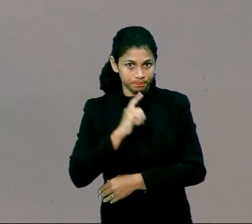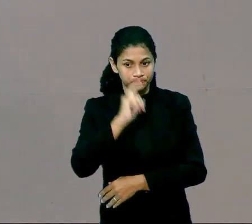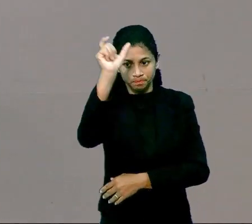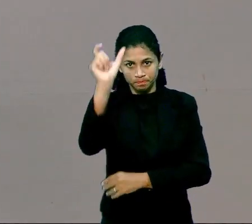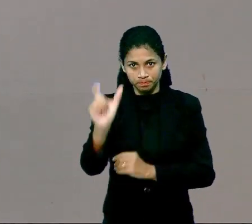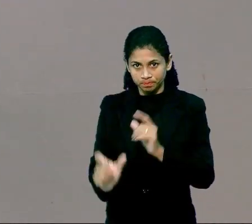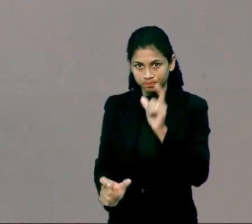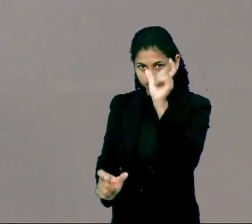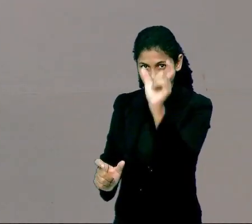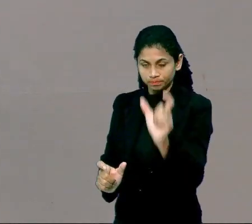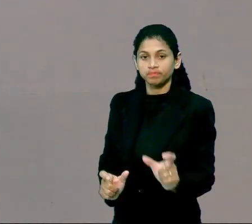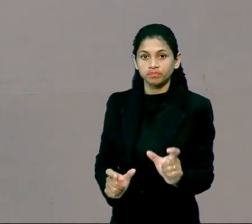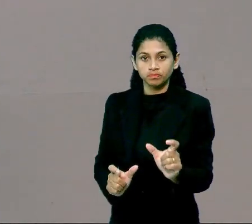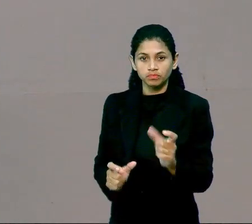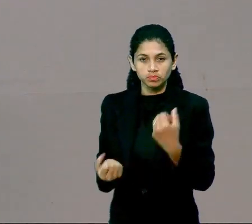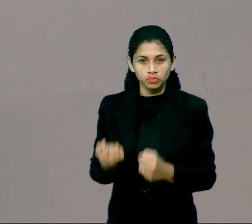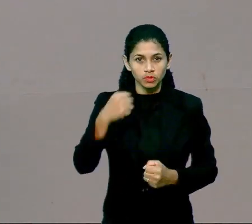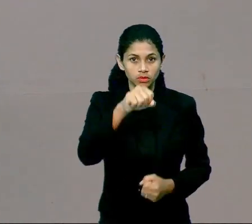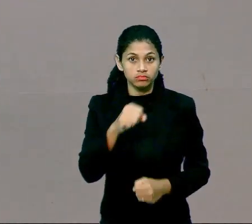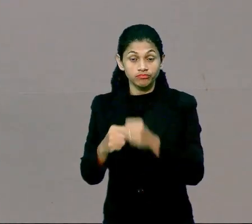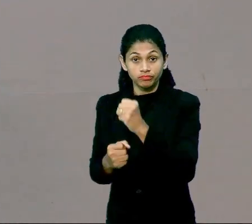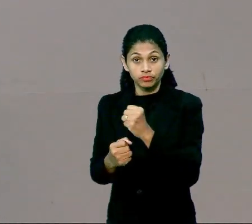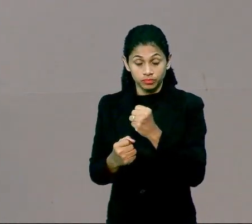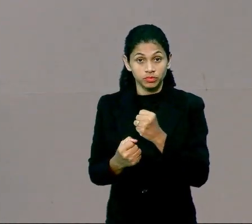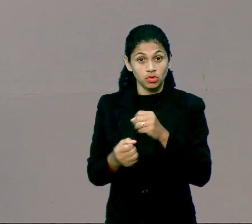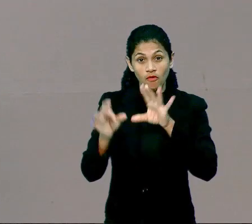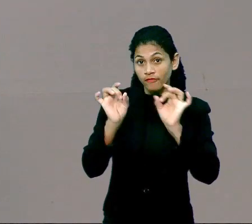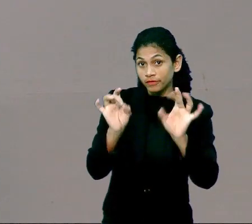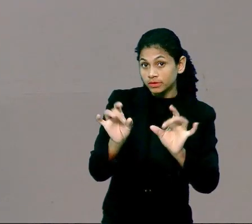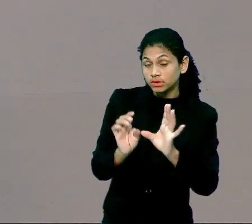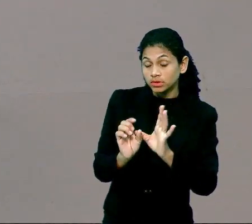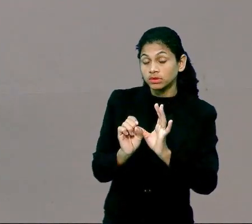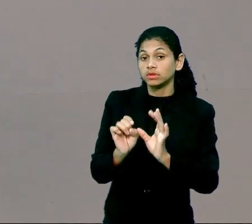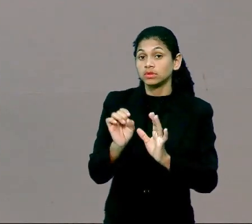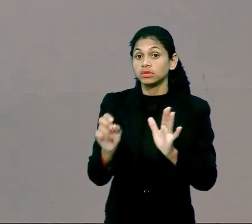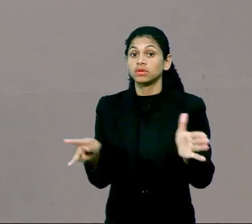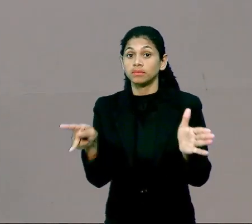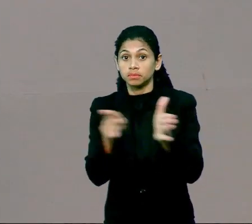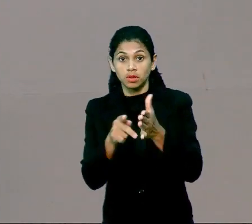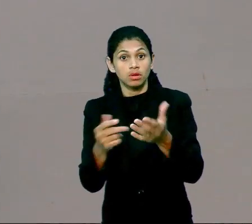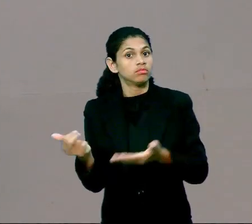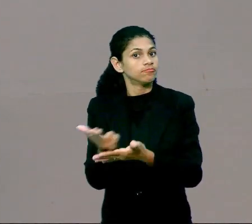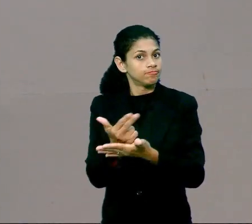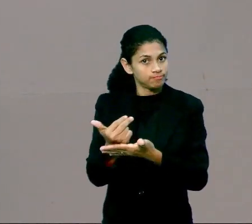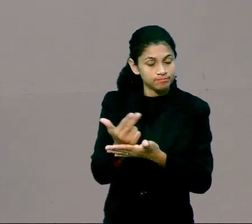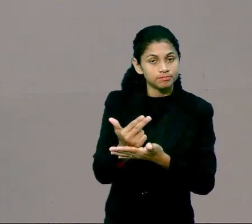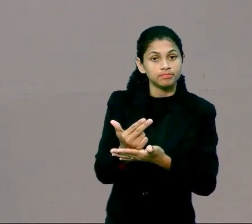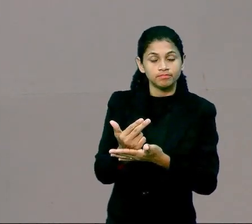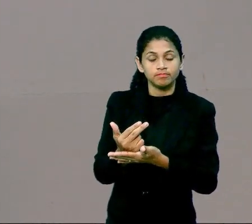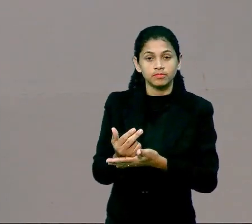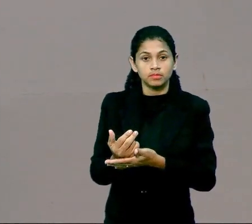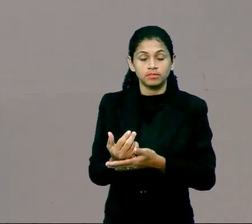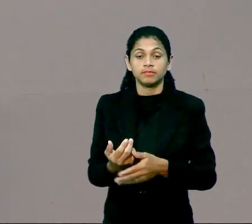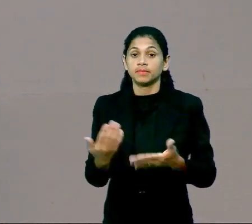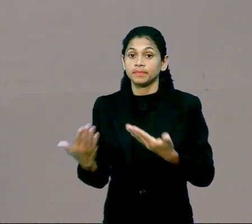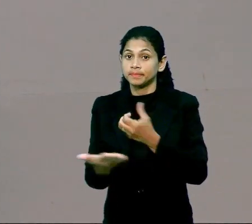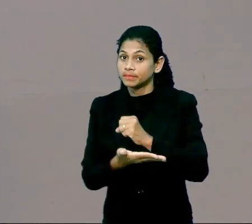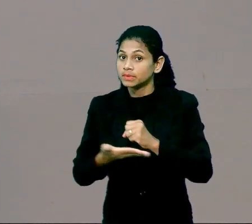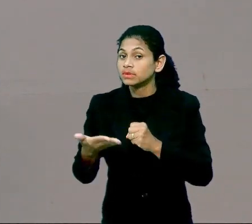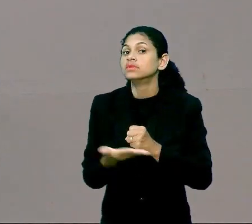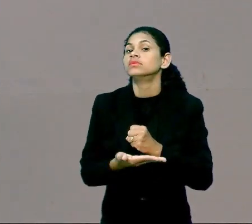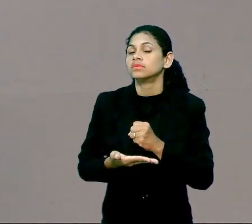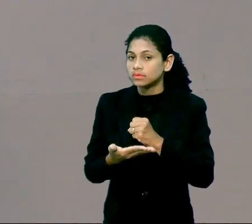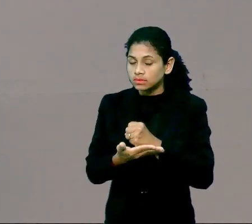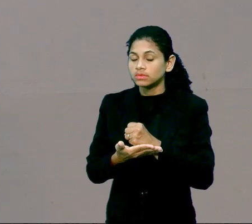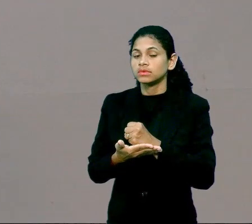pessoas lutando, vendendo a sua arte, fazendo o entretenimento do outro com base no combate. E o combate ele vai